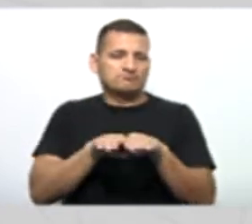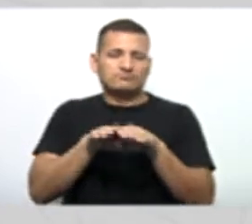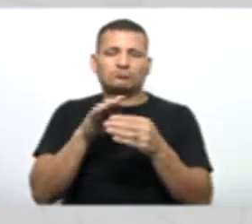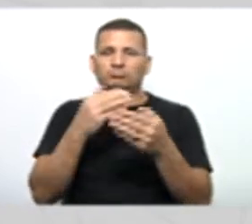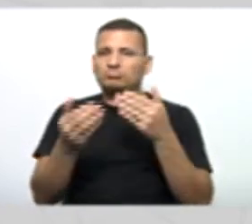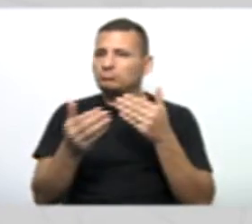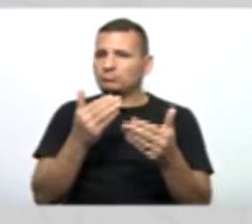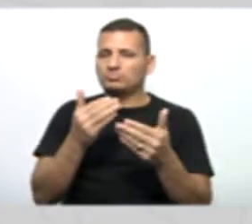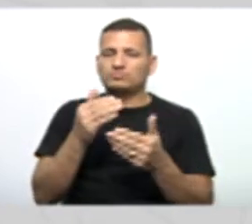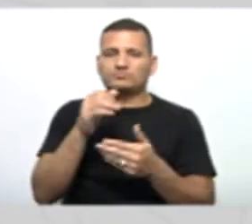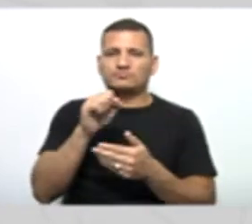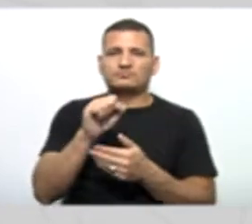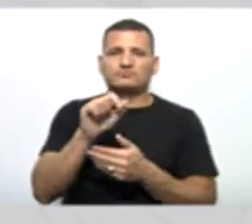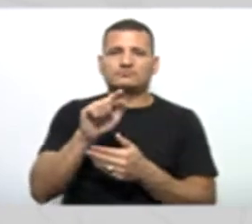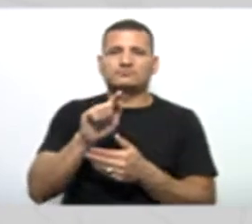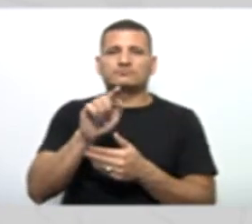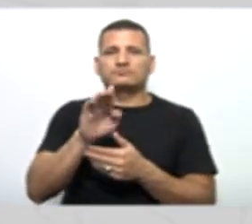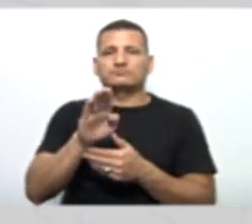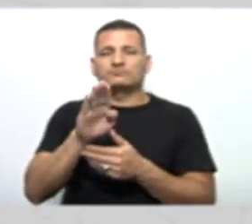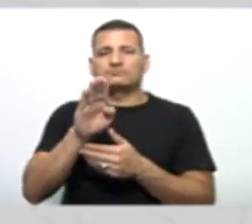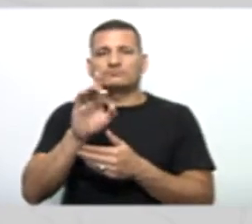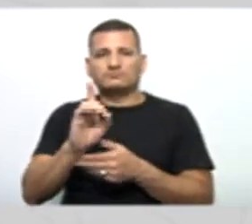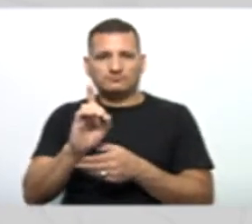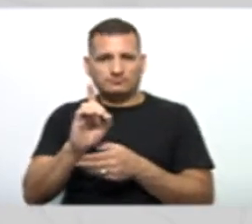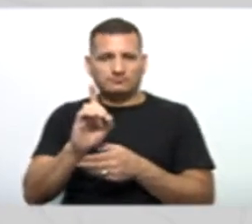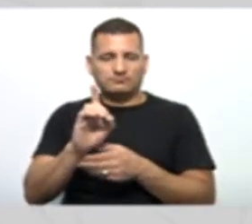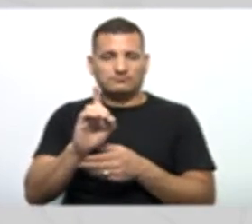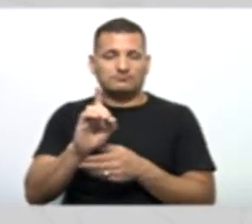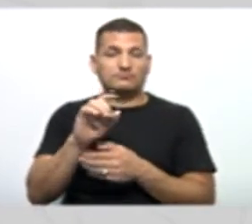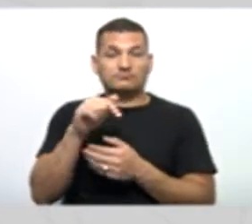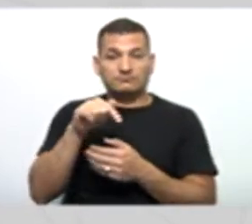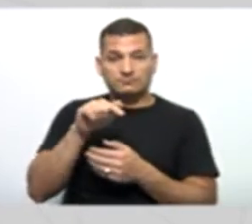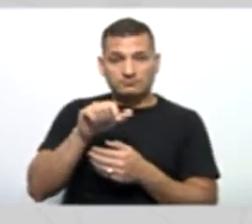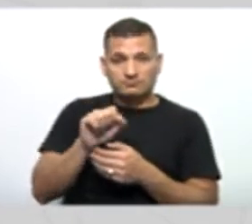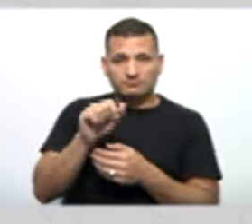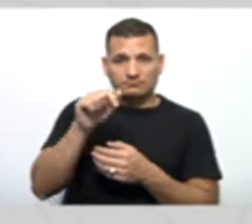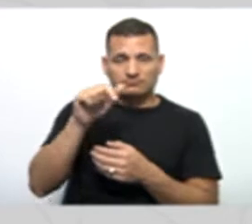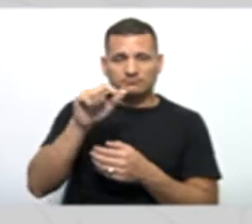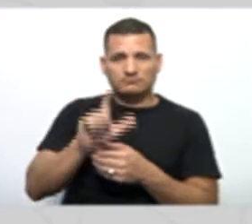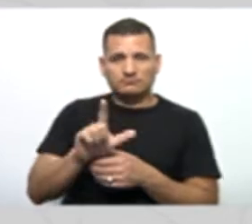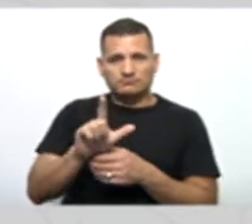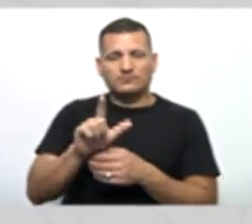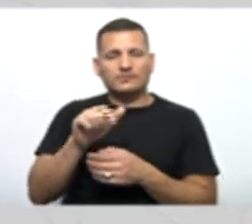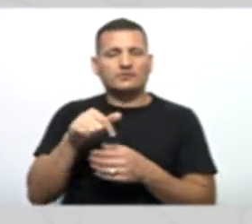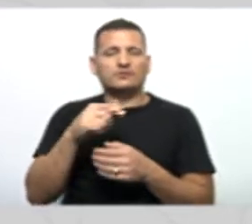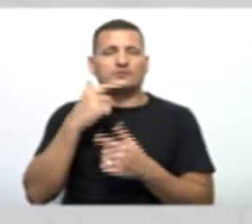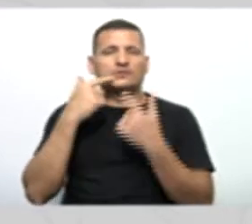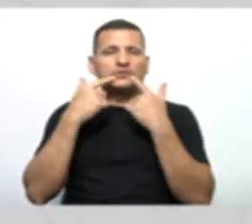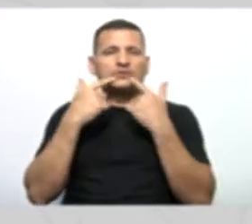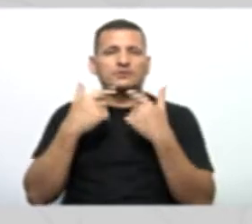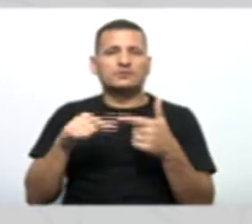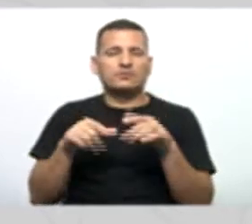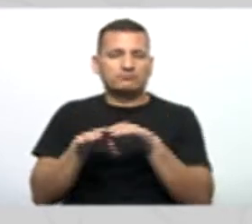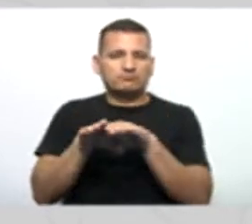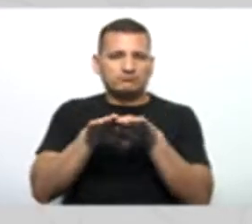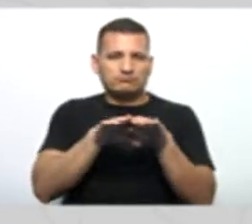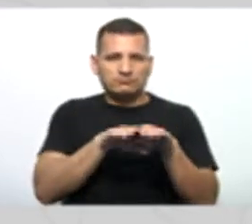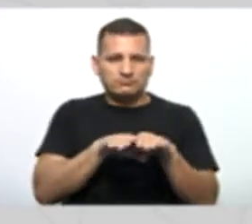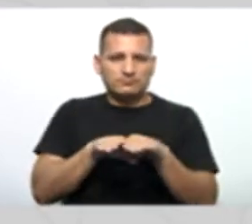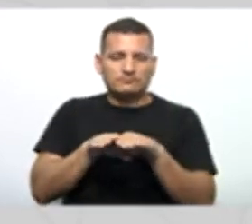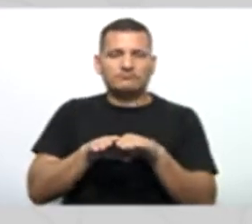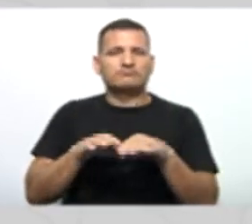utilize SQL. SQL é uma linguagem padronizada. Então, todos os melhores,